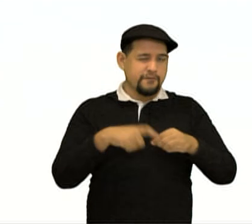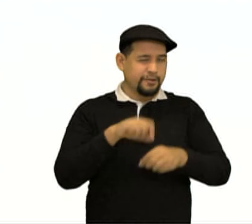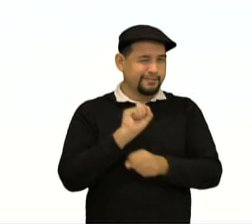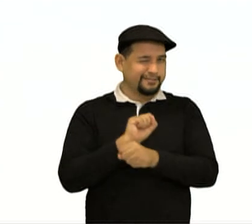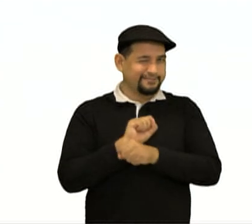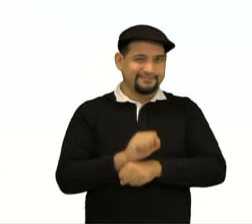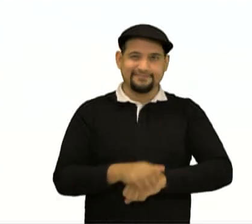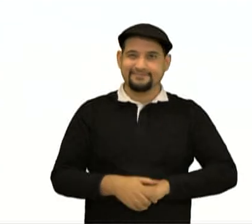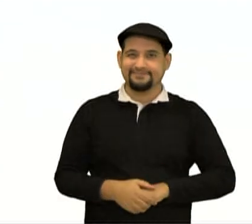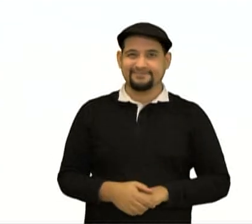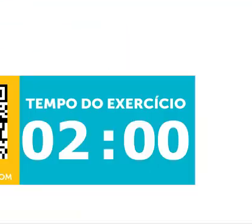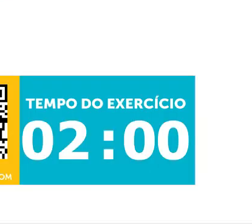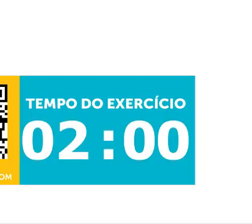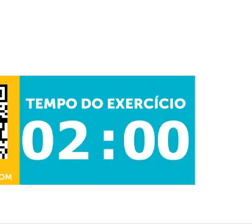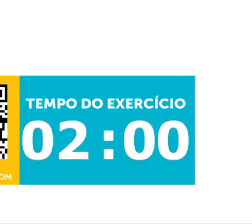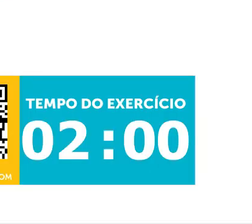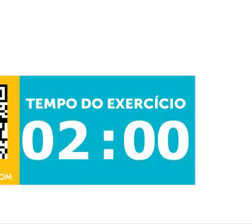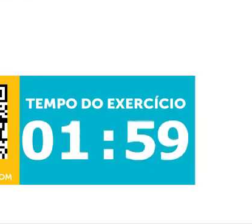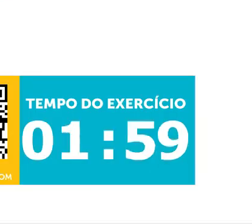voltamos já já já